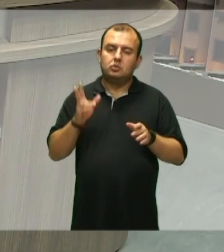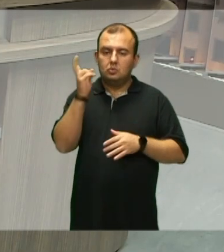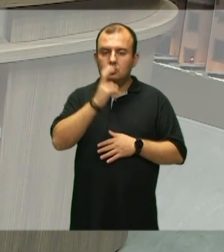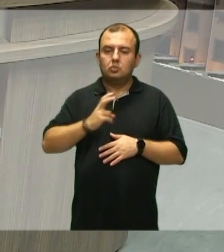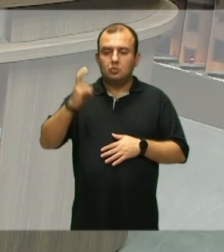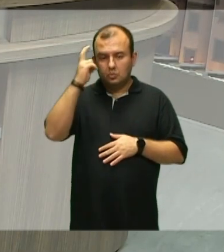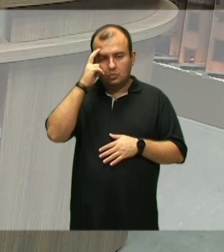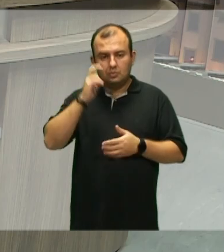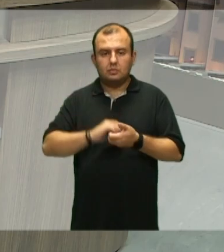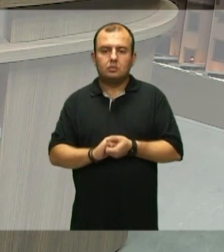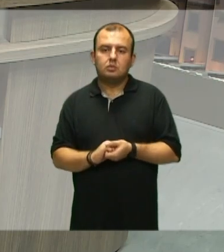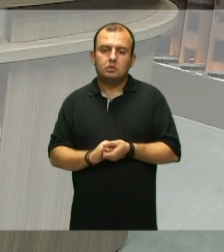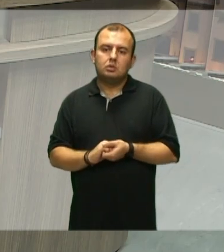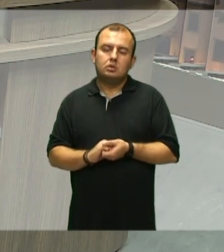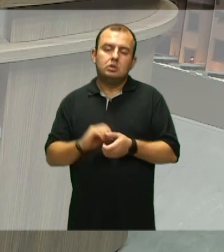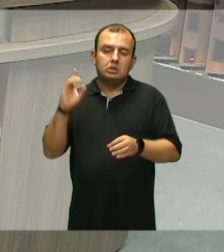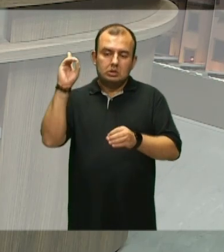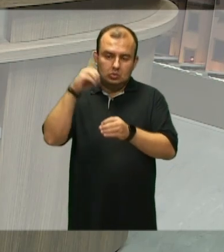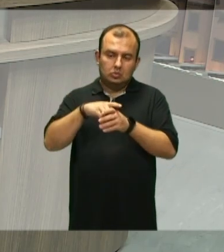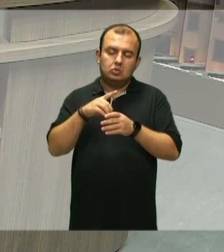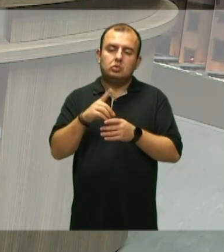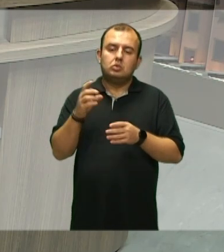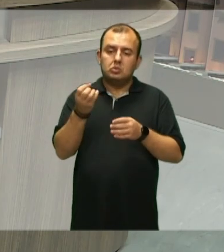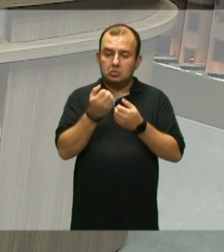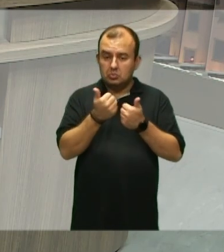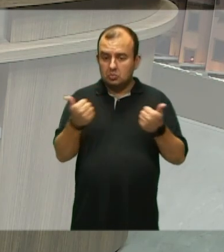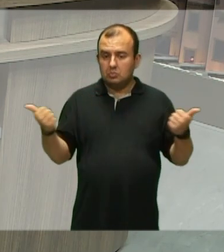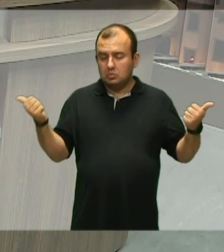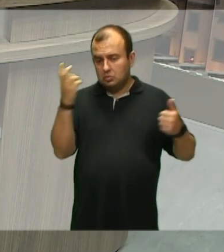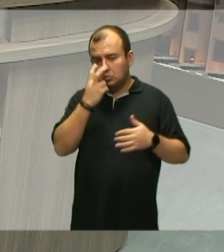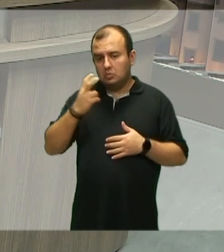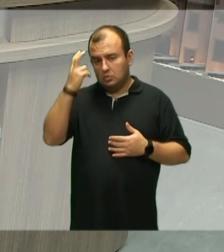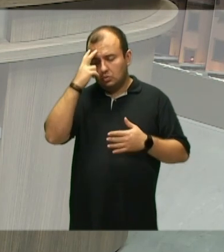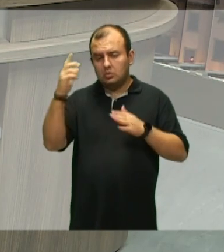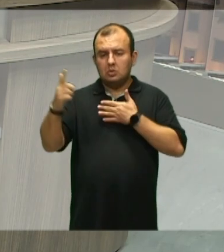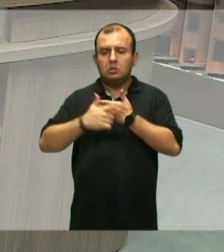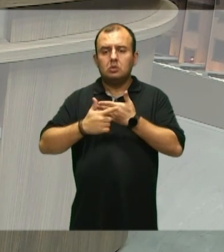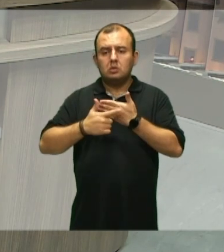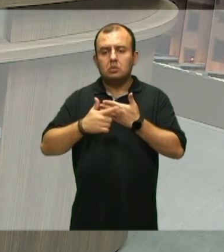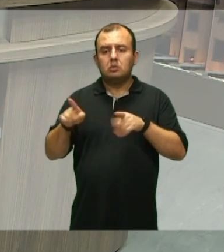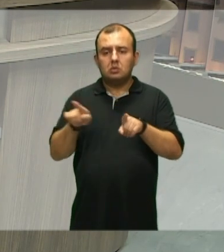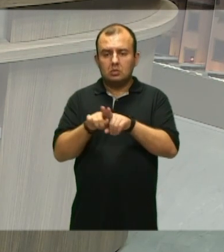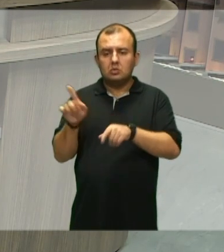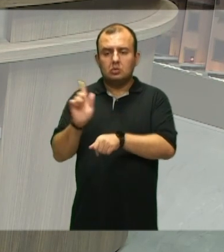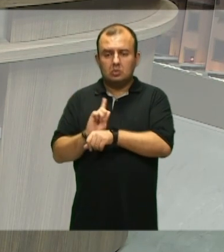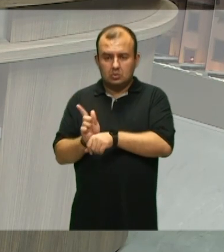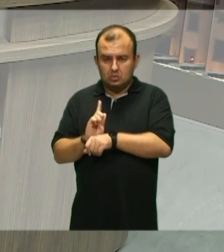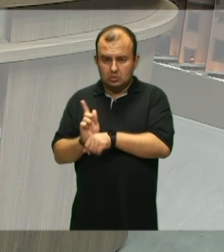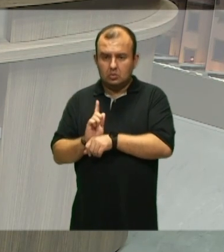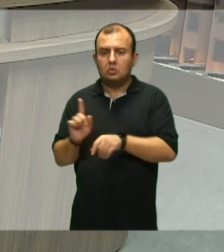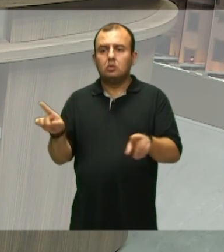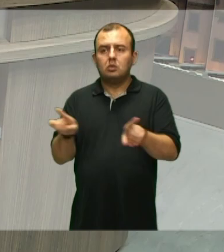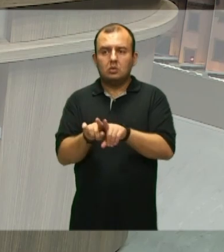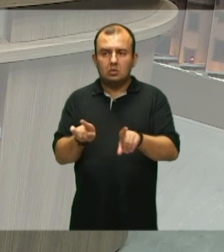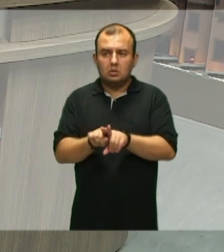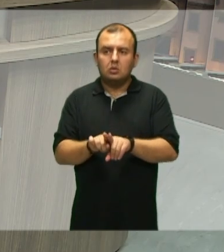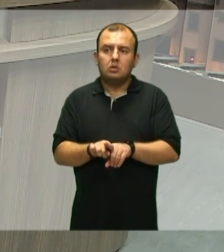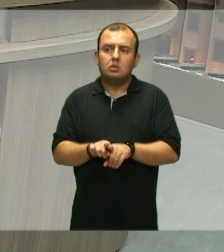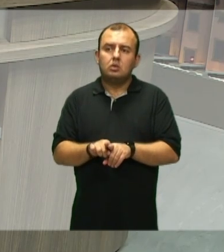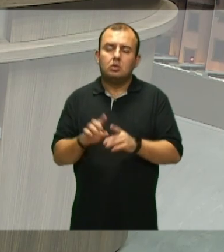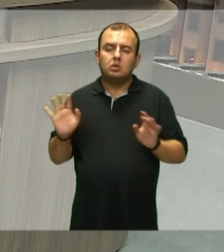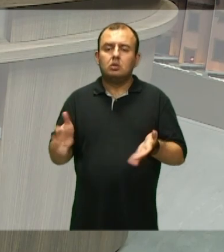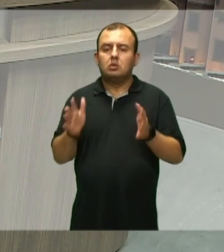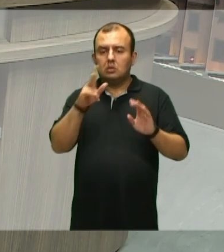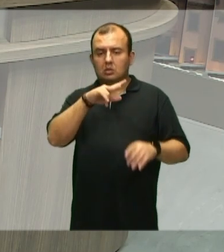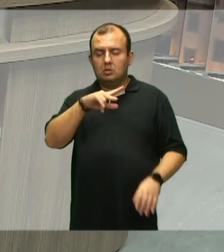culturais, né? Então, democratizar os bens culturais é papel também de uma gestão, né? É papel da